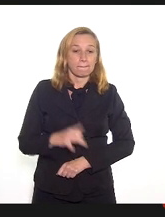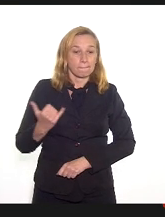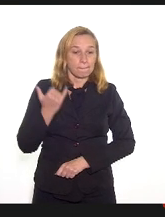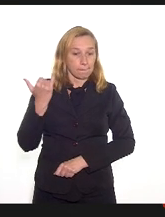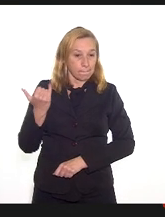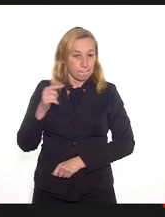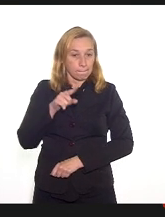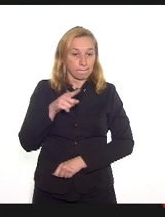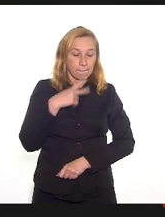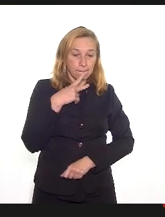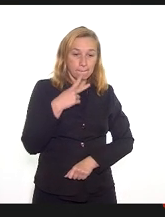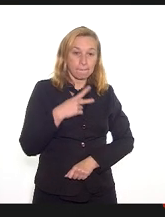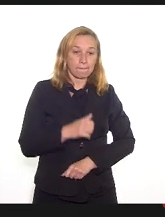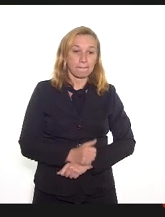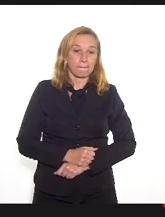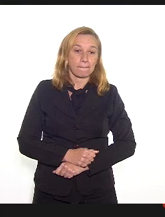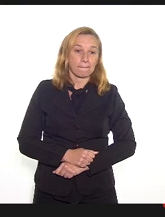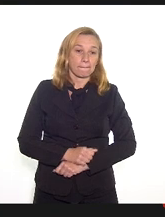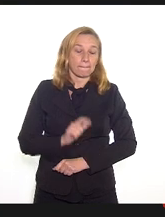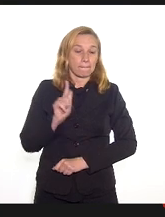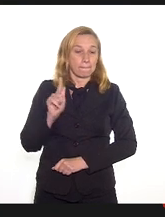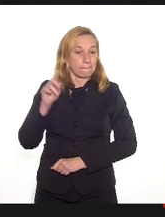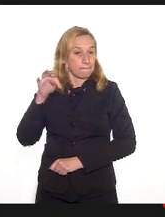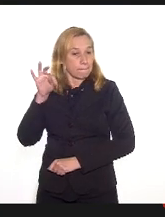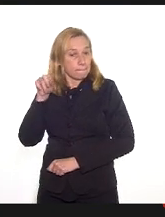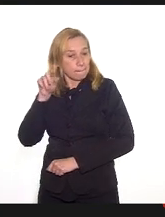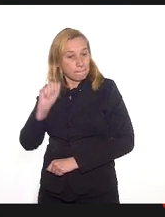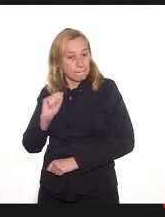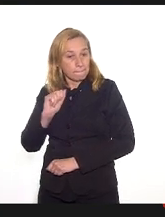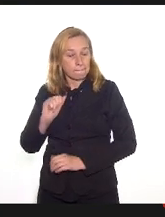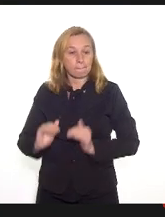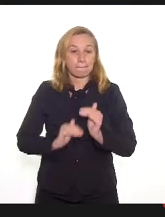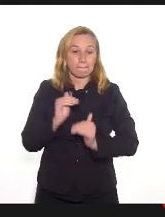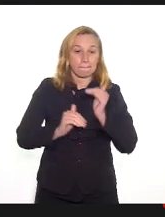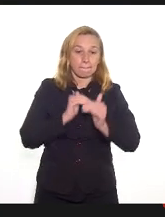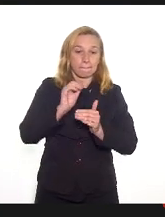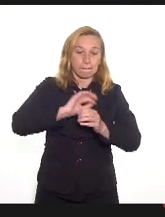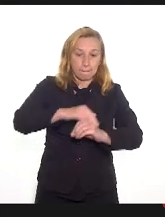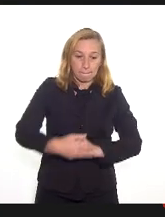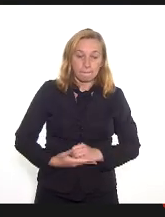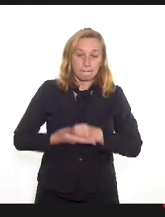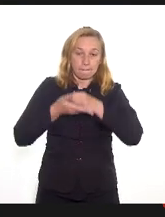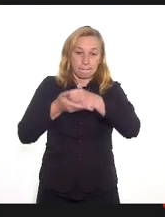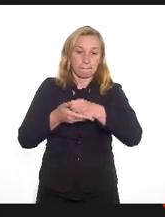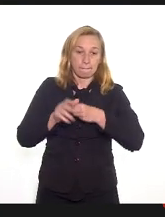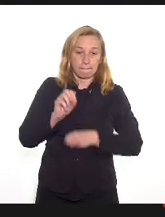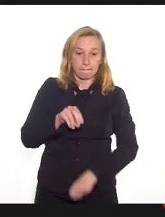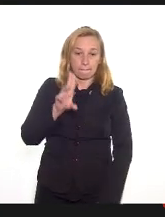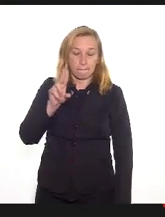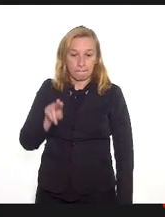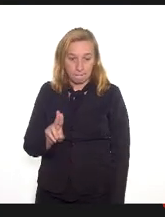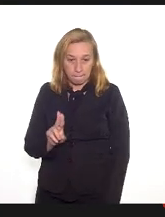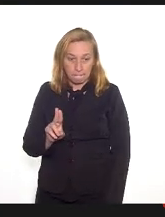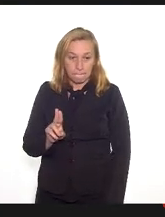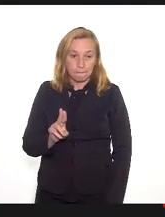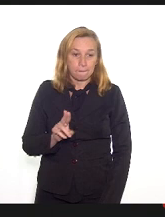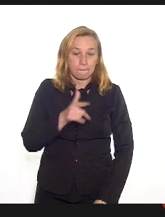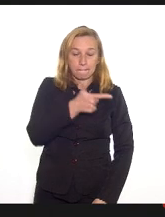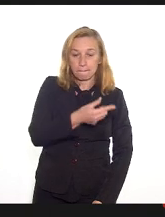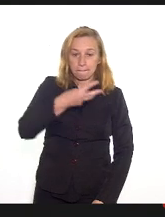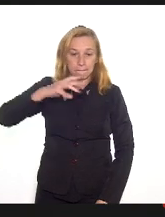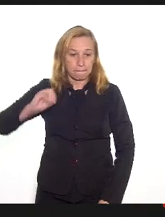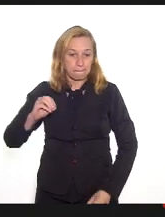nós nos reportamos à Agenda para o Desenvolvimento Sustentável da ONU para 2030, que é